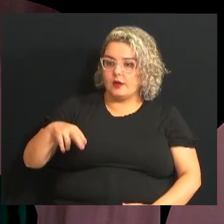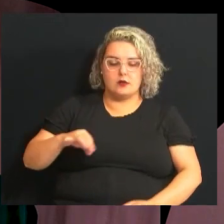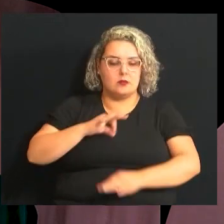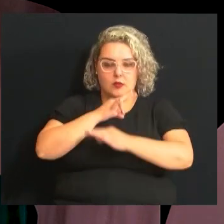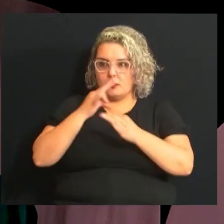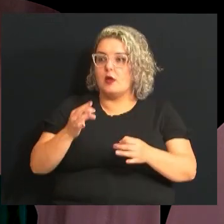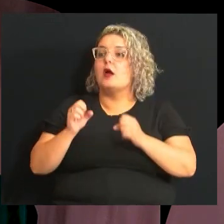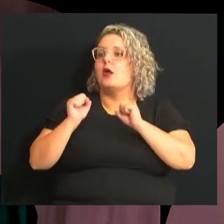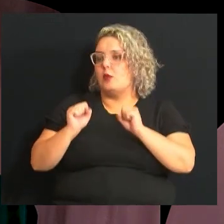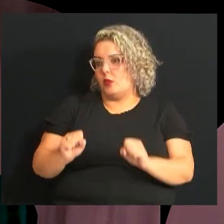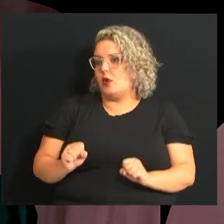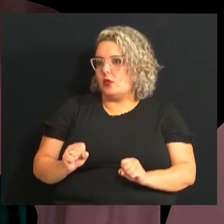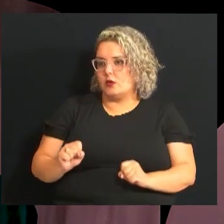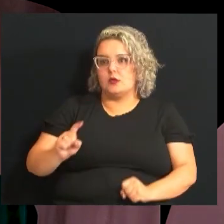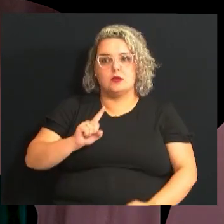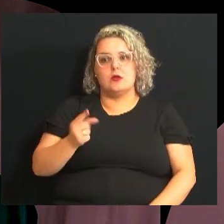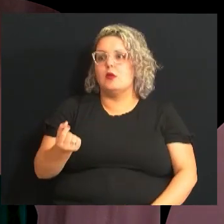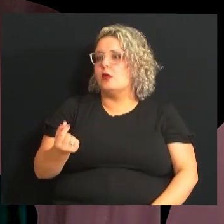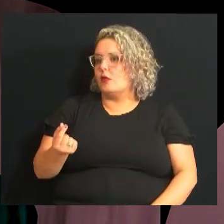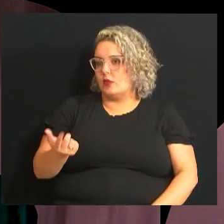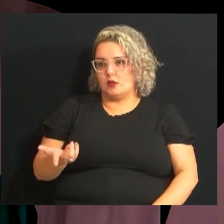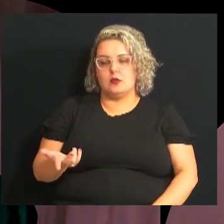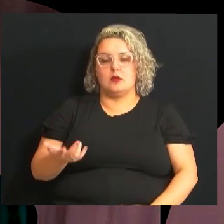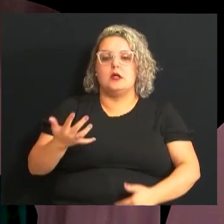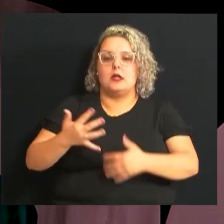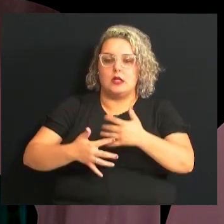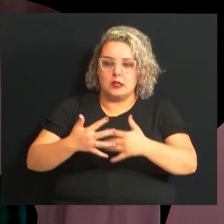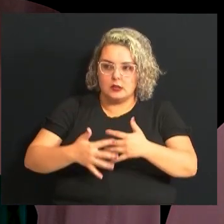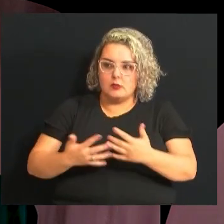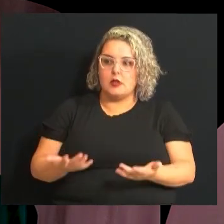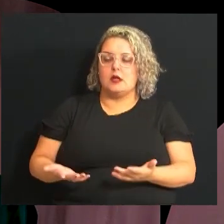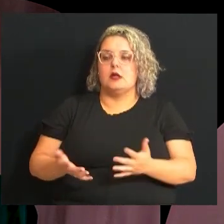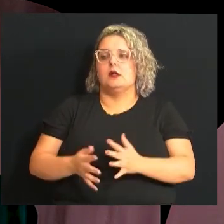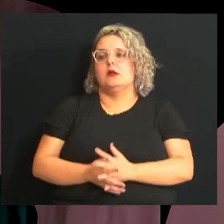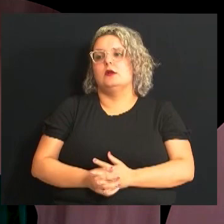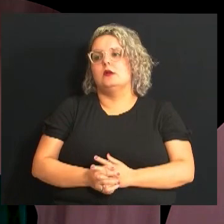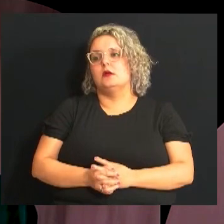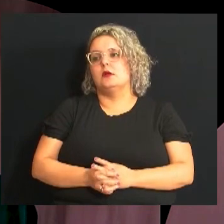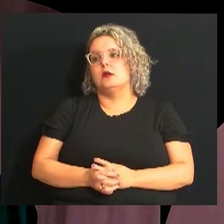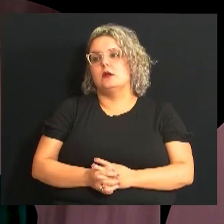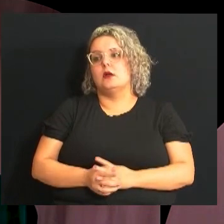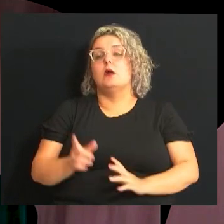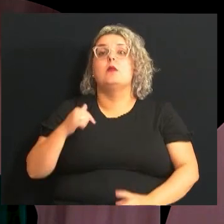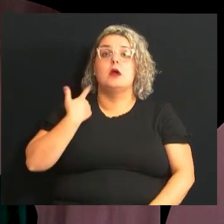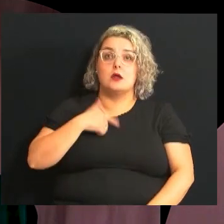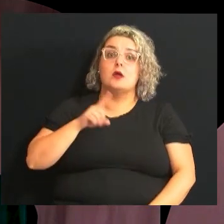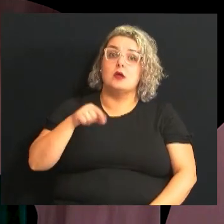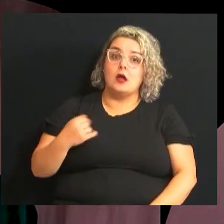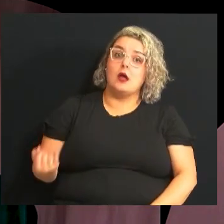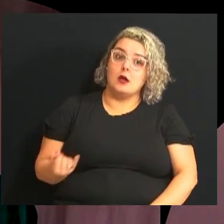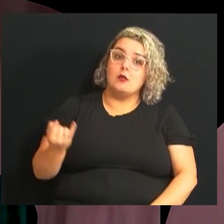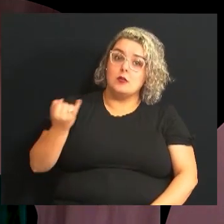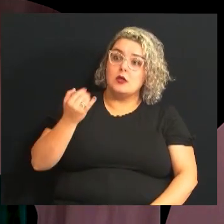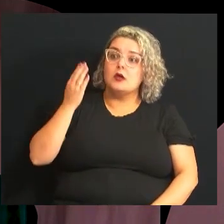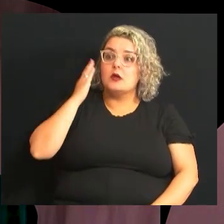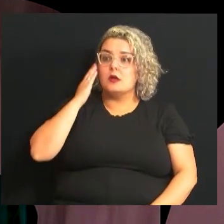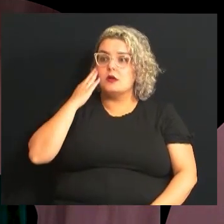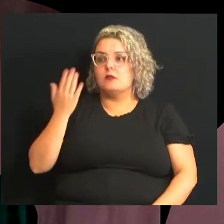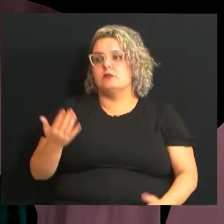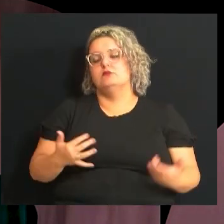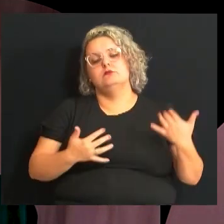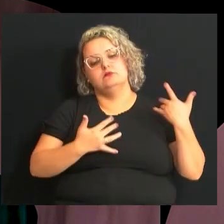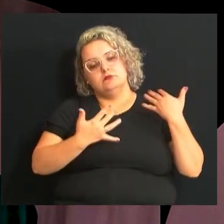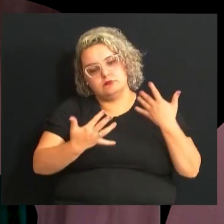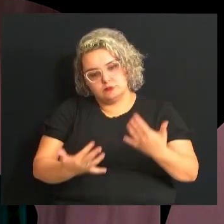uma decisão fácil. Se ela quer consumir orgânico, perfeito. Agora eu posso, porque não é mais dinheiro o fator que está impedindo, né?